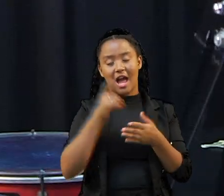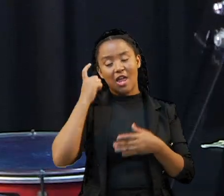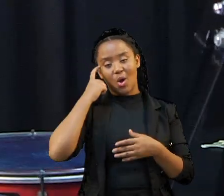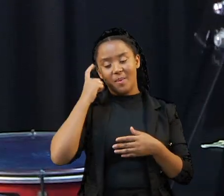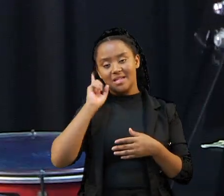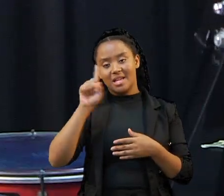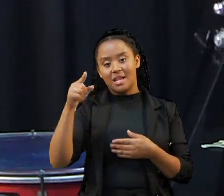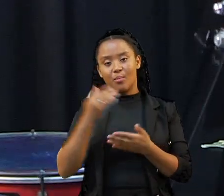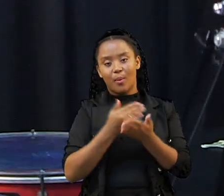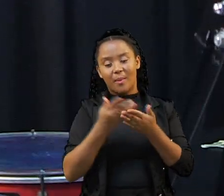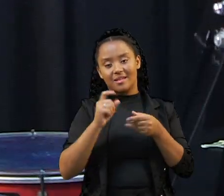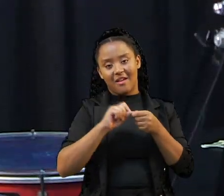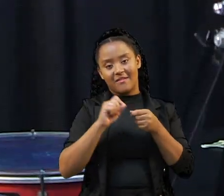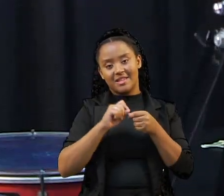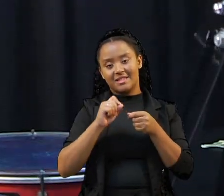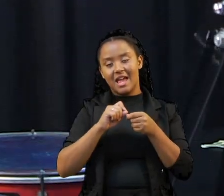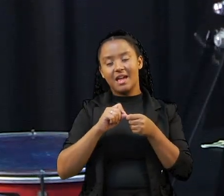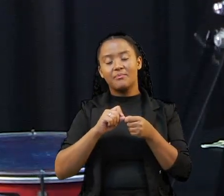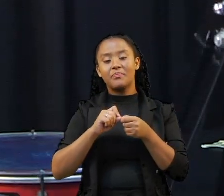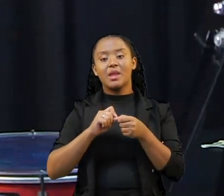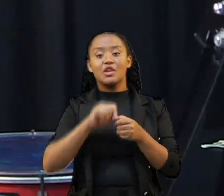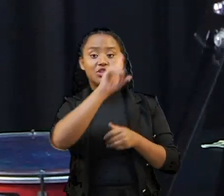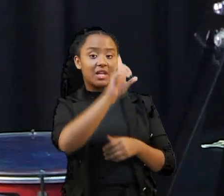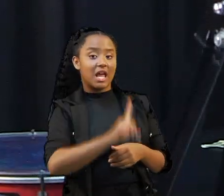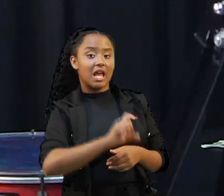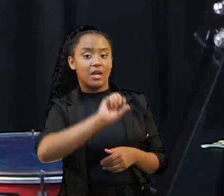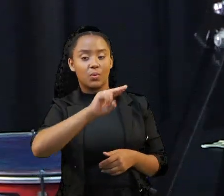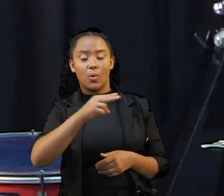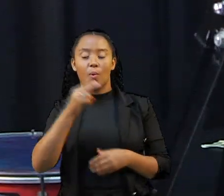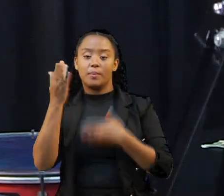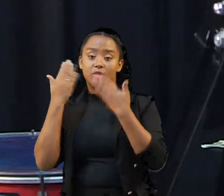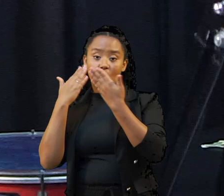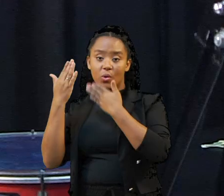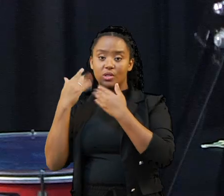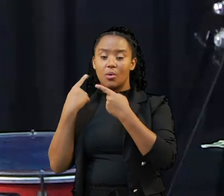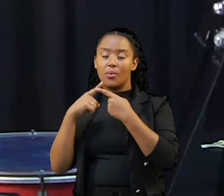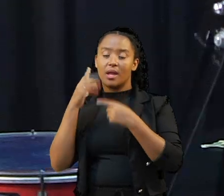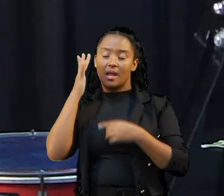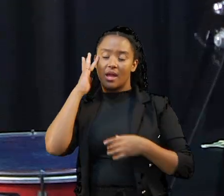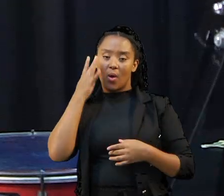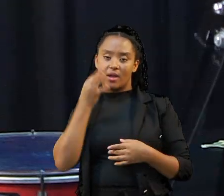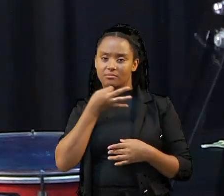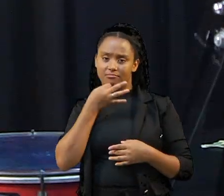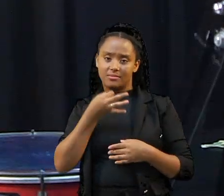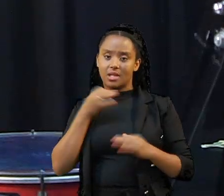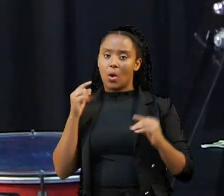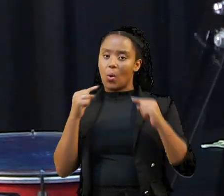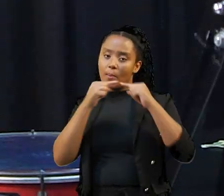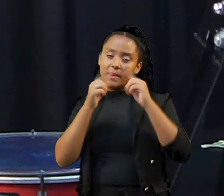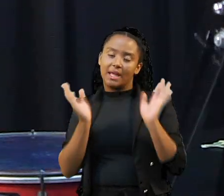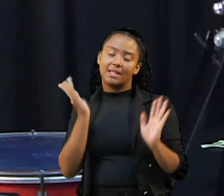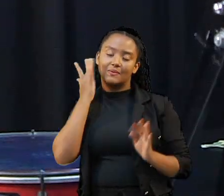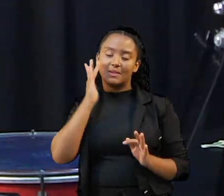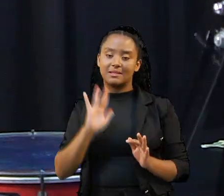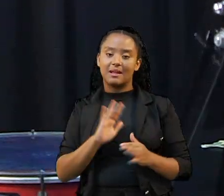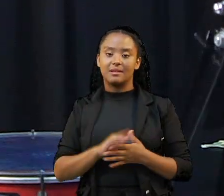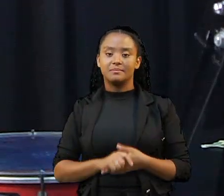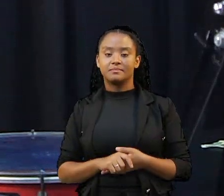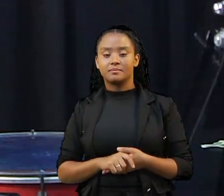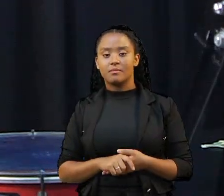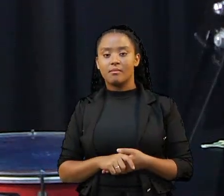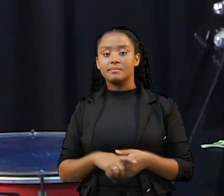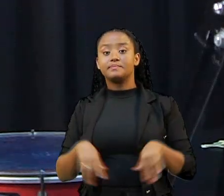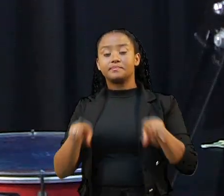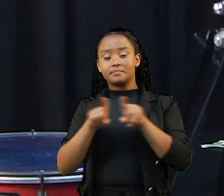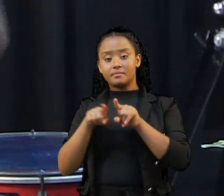Então, eu pensei muito de fazer o direito, eu pensei também de fazer psicologia, porque eu acho que combina muito.